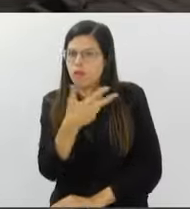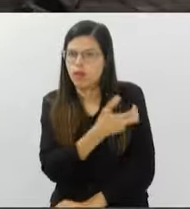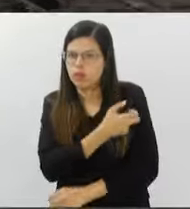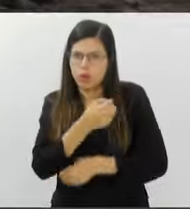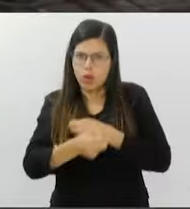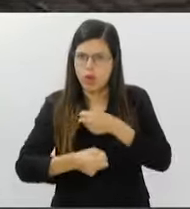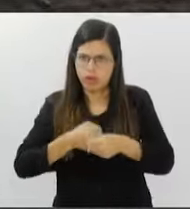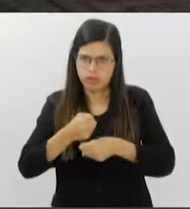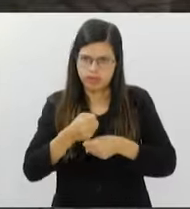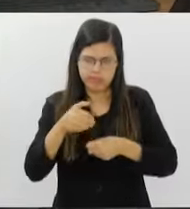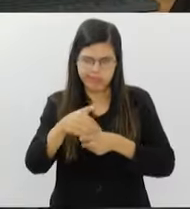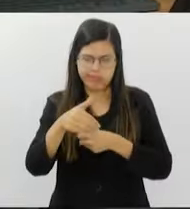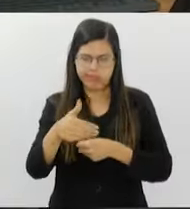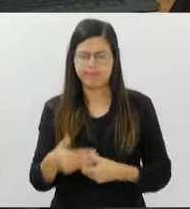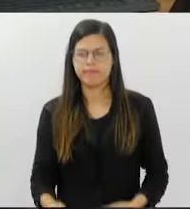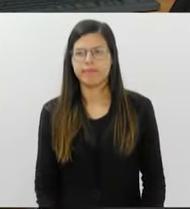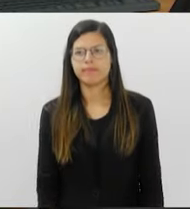ano.